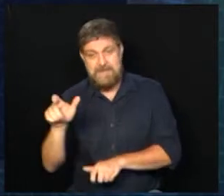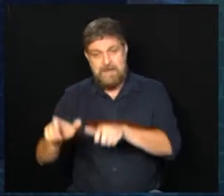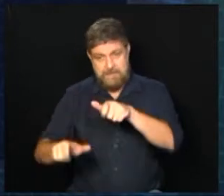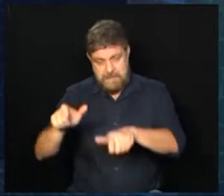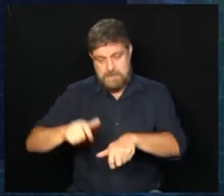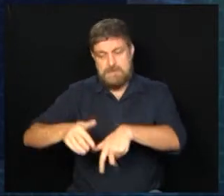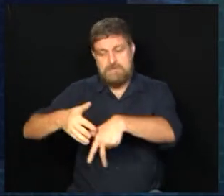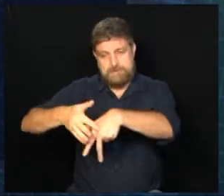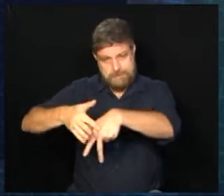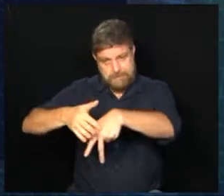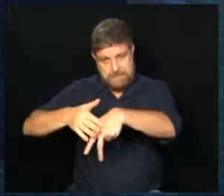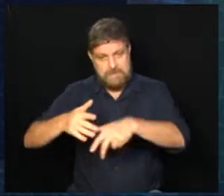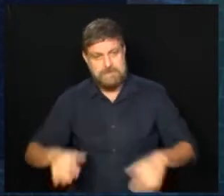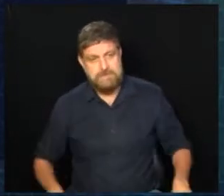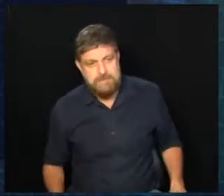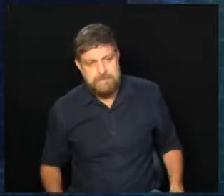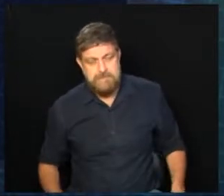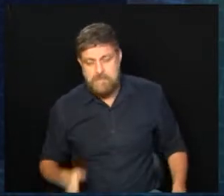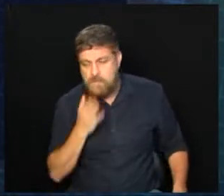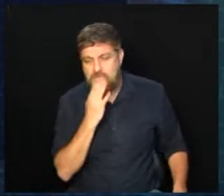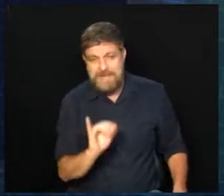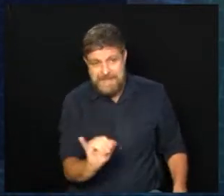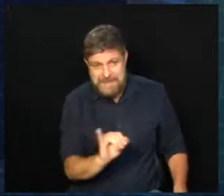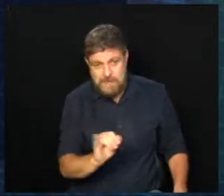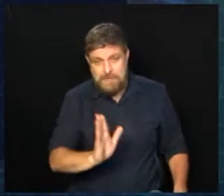136.103 casos da doença. Indaiatuba,